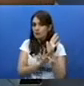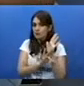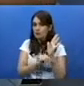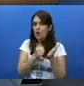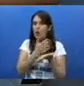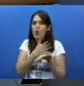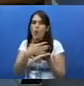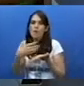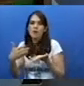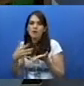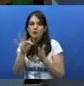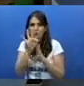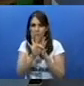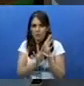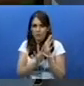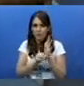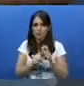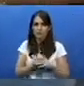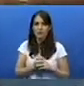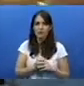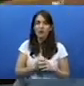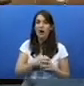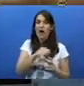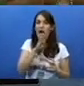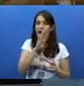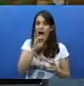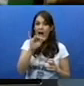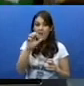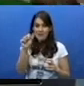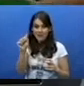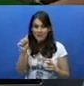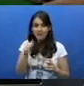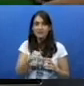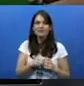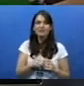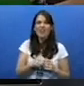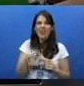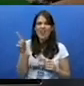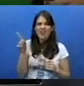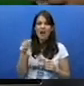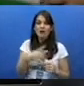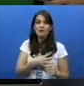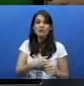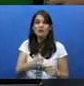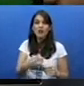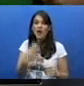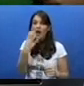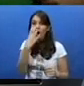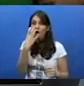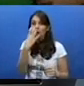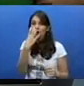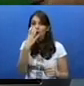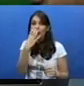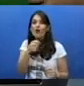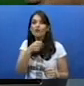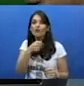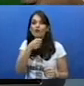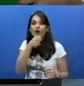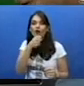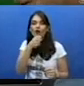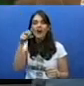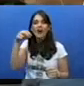começo do texto. Bia era filha do cachorrinho da minha avó. Olha a vírgula. O